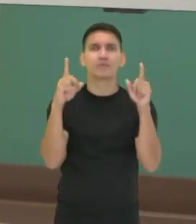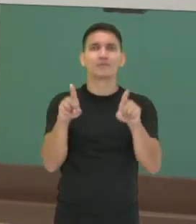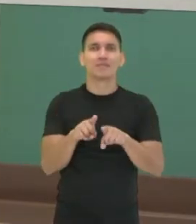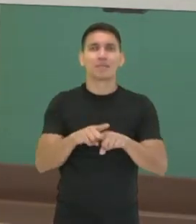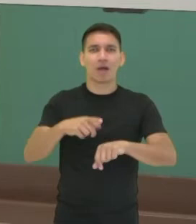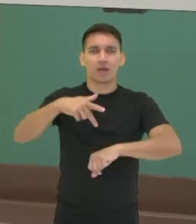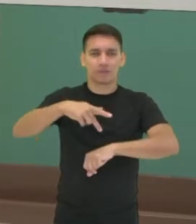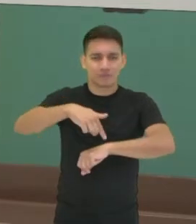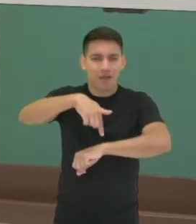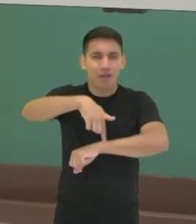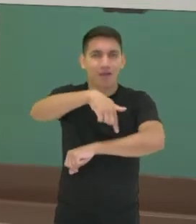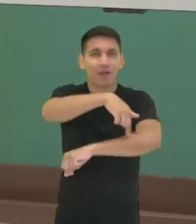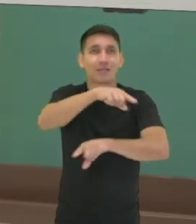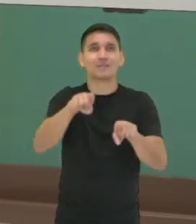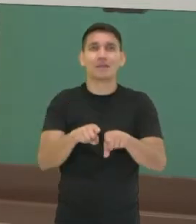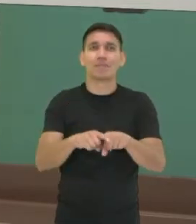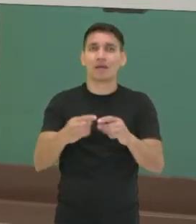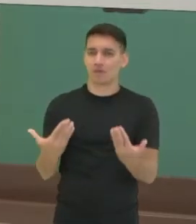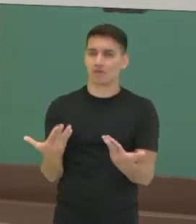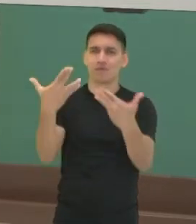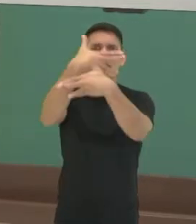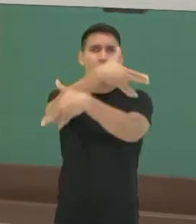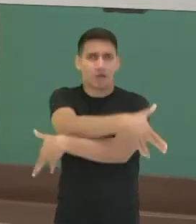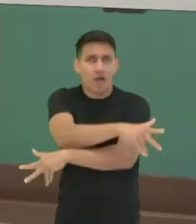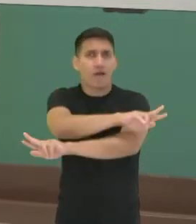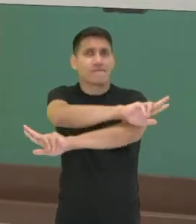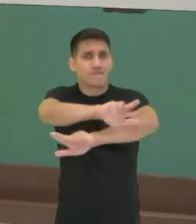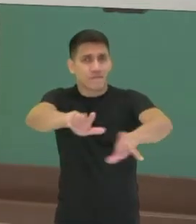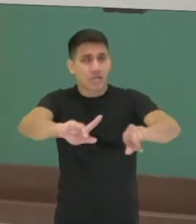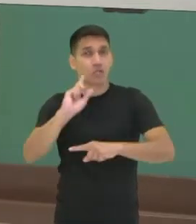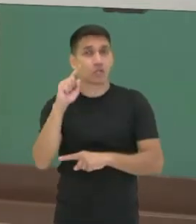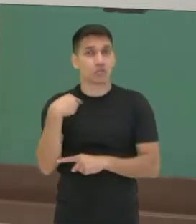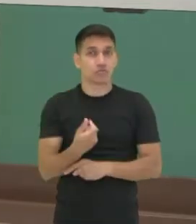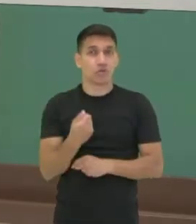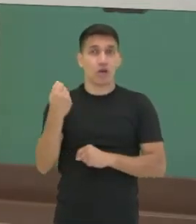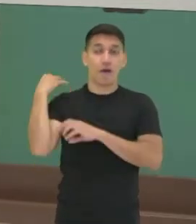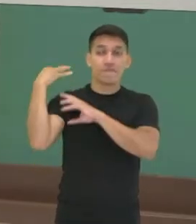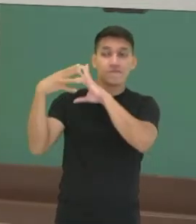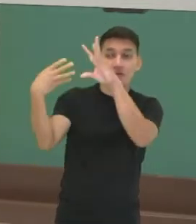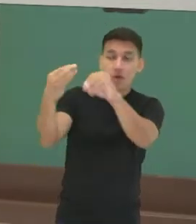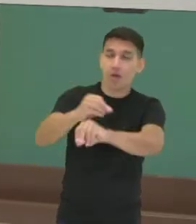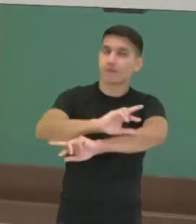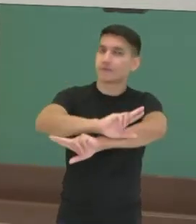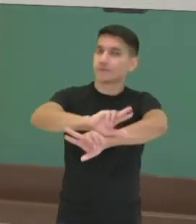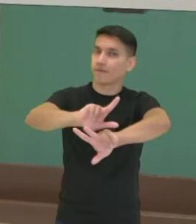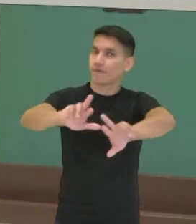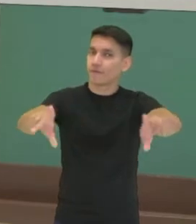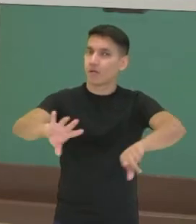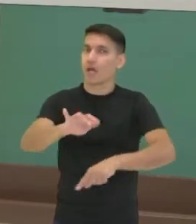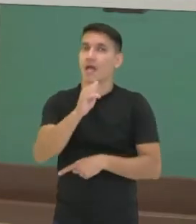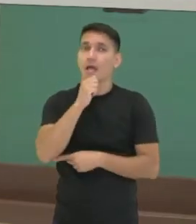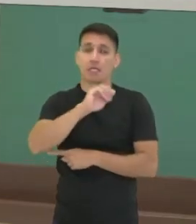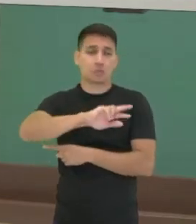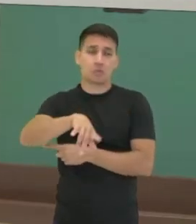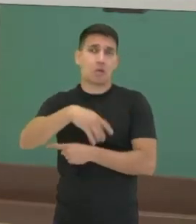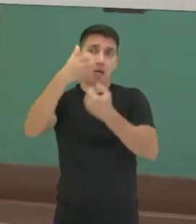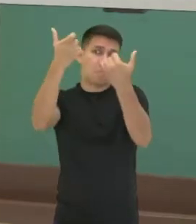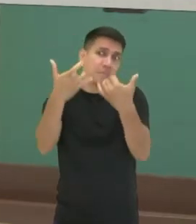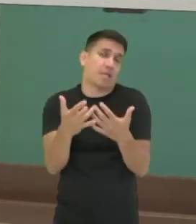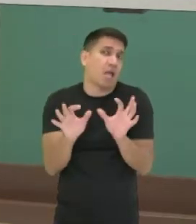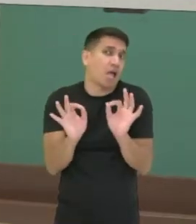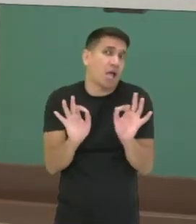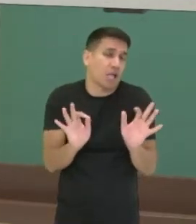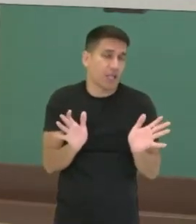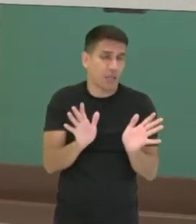o boto, etc. Ou seja, no nosso folclore tem coisas que não são explicadas racionalmente, e aí